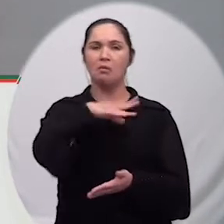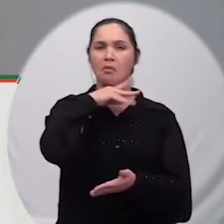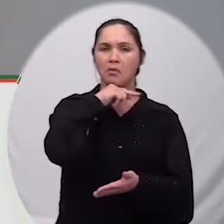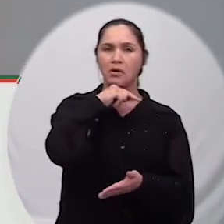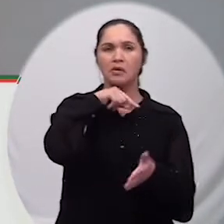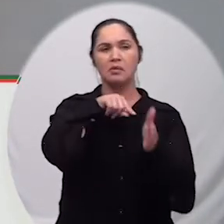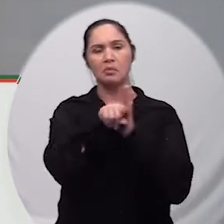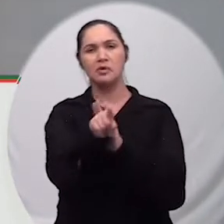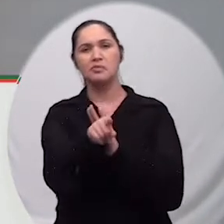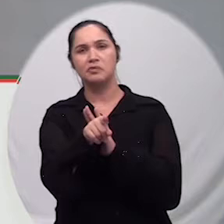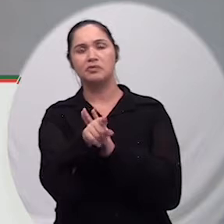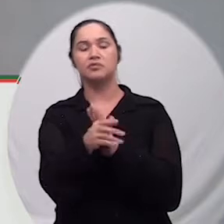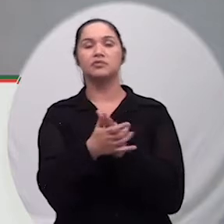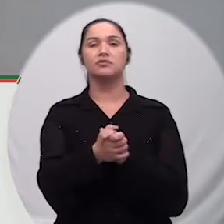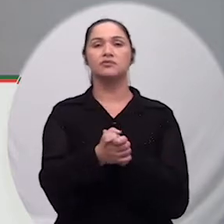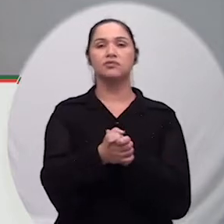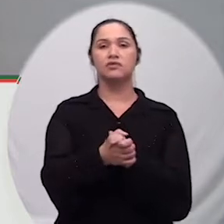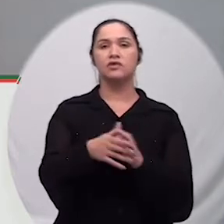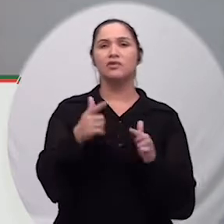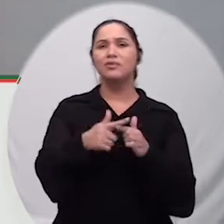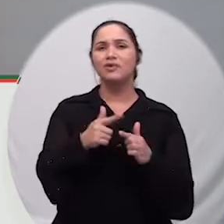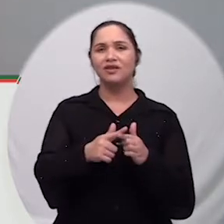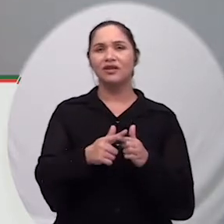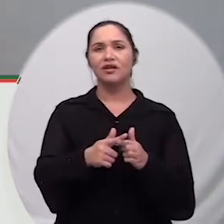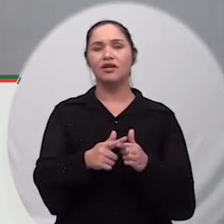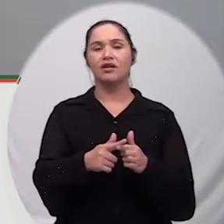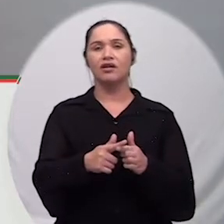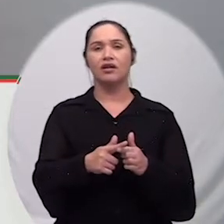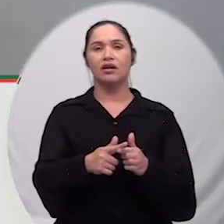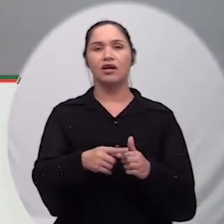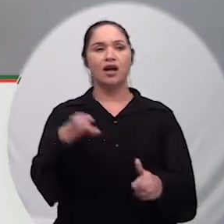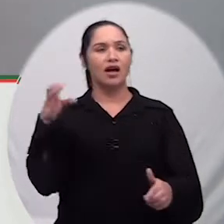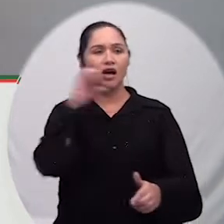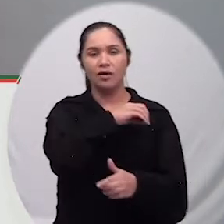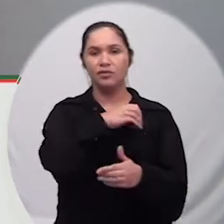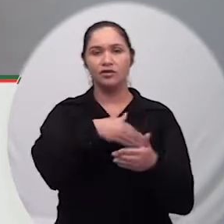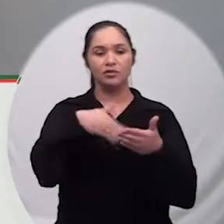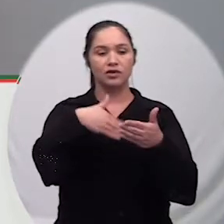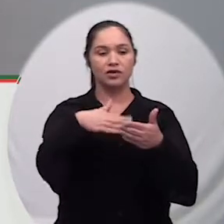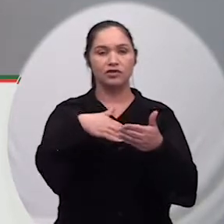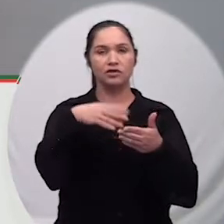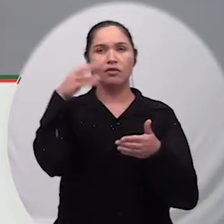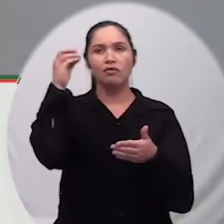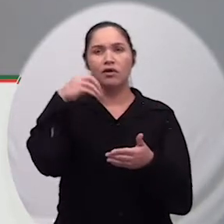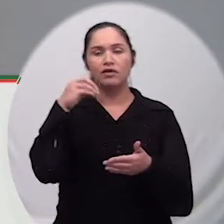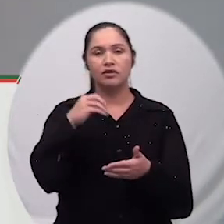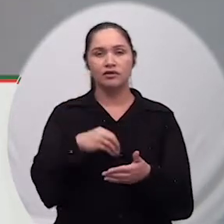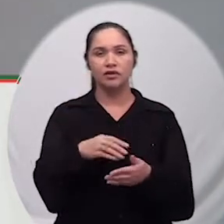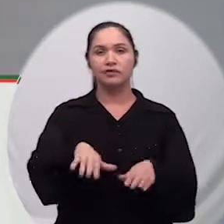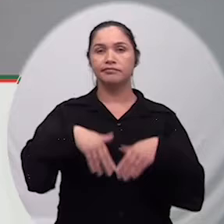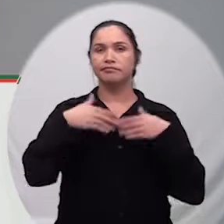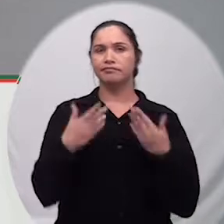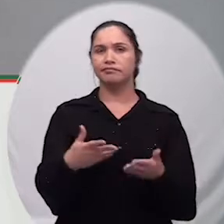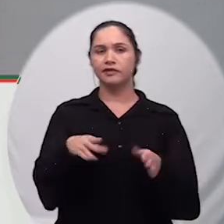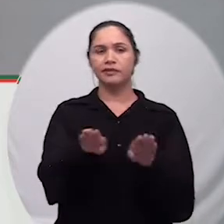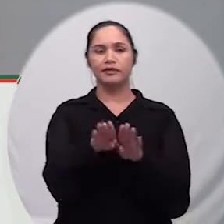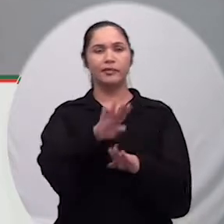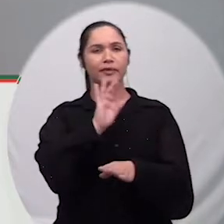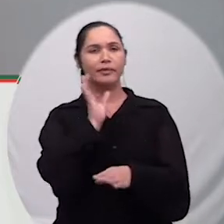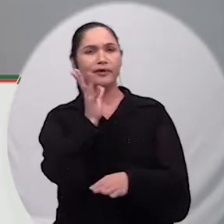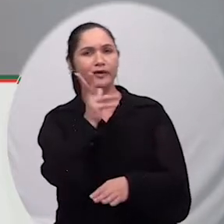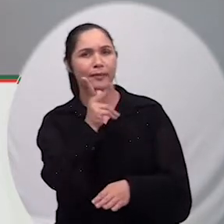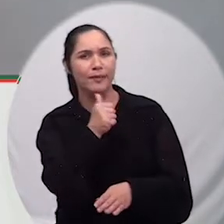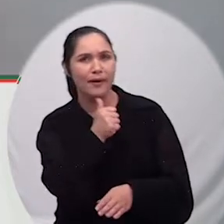ele podia até explicar um pouco melhor. Por que não dura, porque dura tão pouco tempo, né, dessa pintura? Além disso, por que a demora nas pinturas,